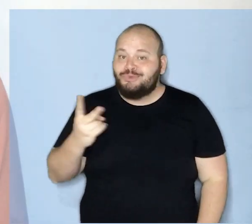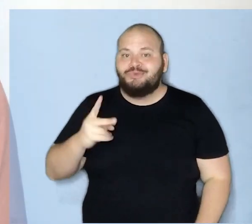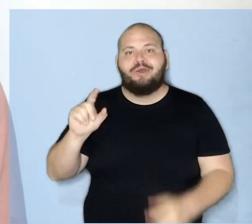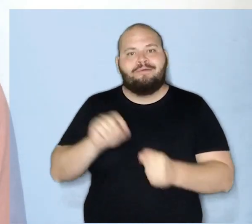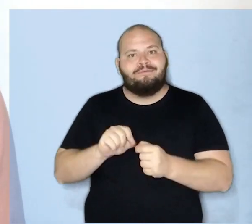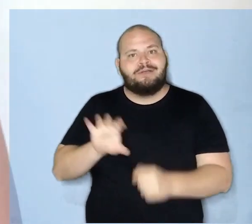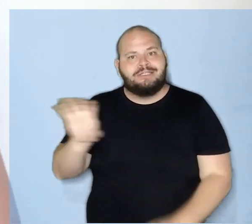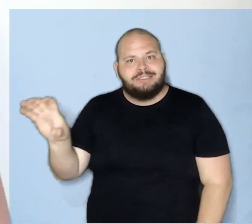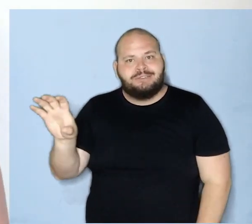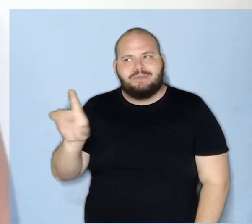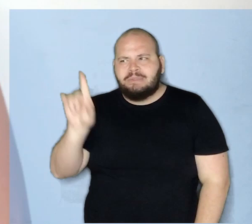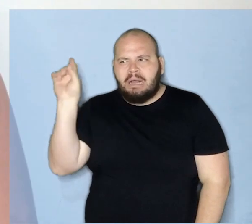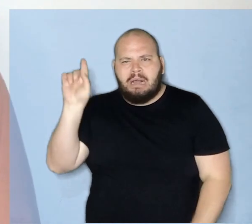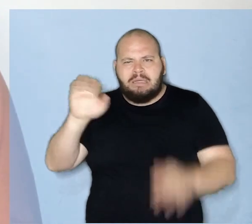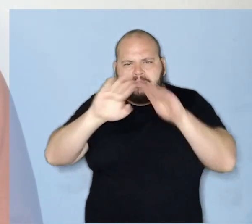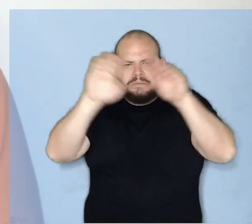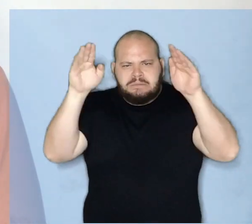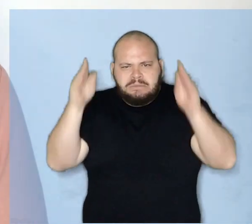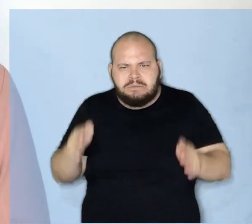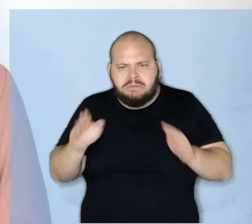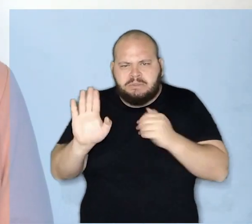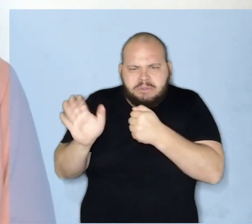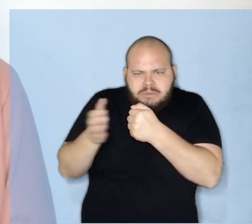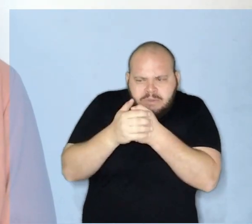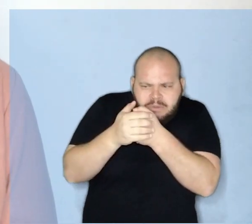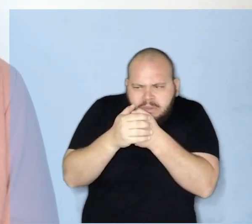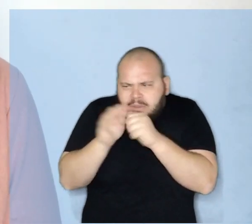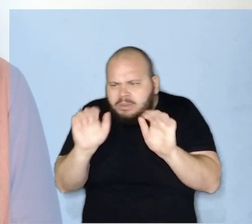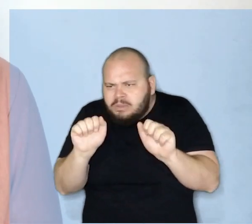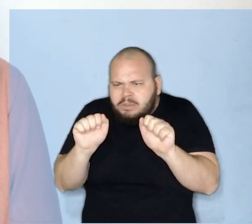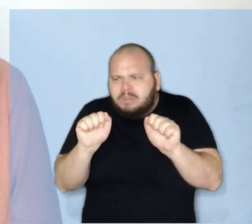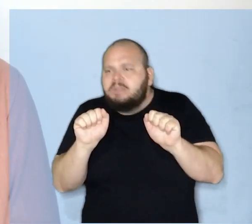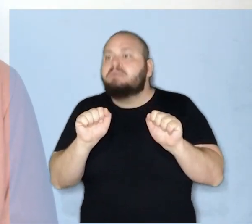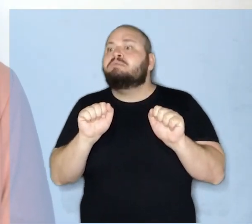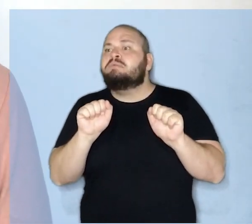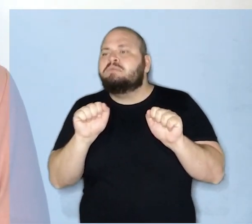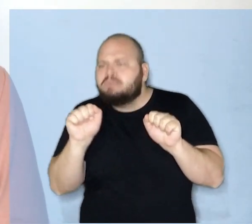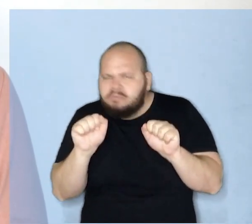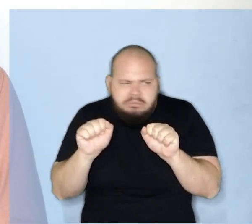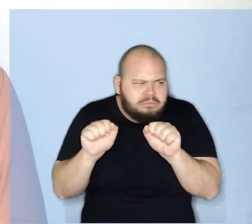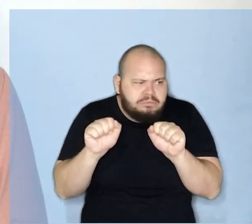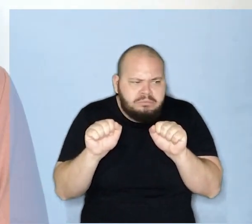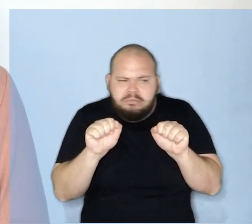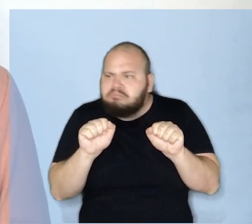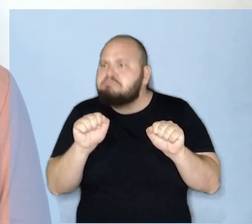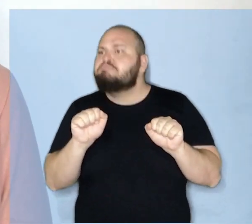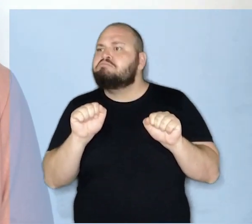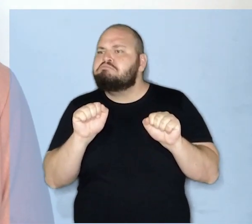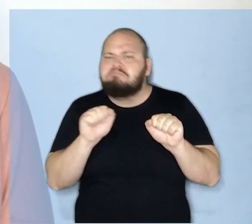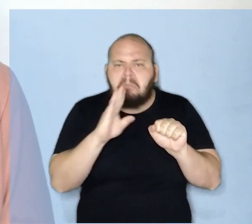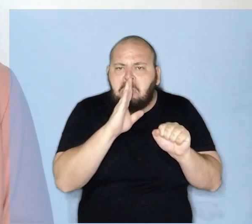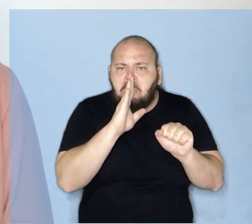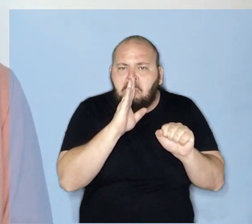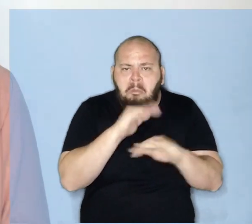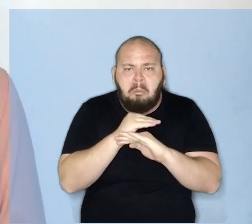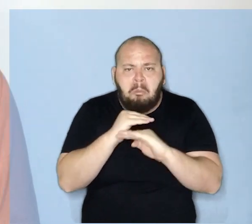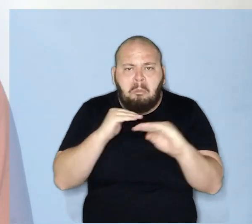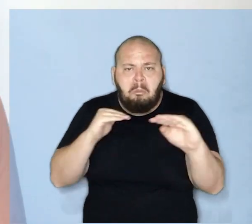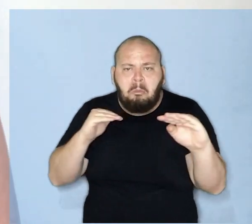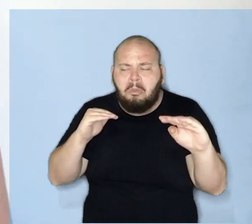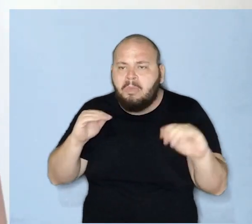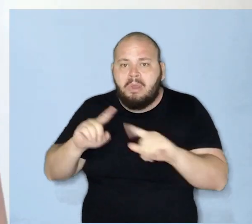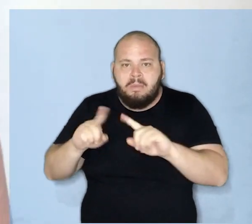esconderam atrás do armário e ficaram esperando. Era um silêncio aquela loja. Quando